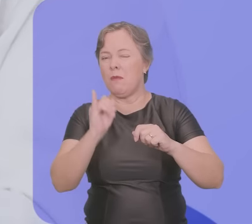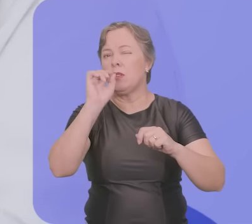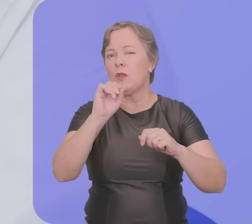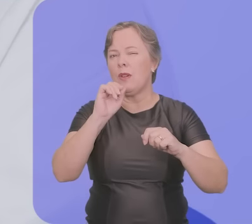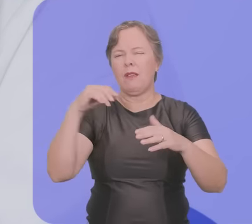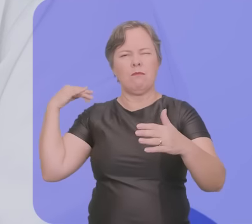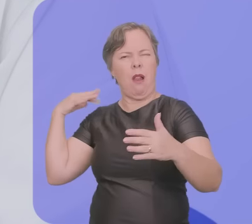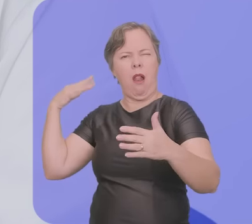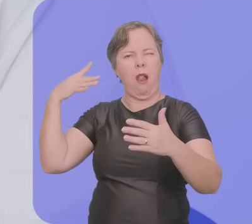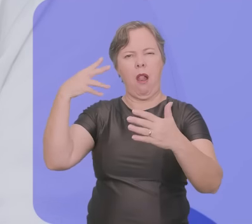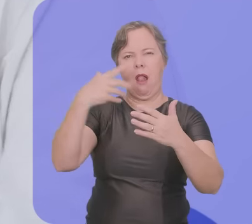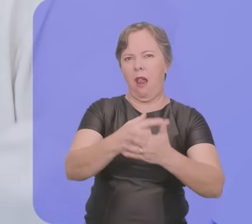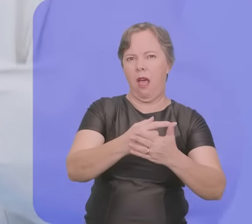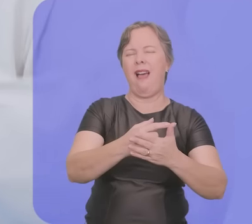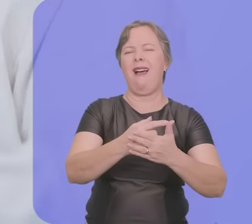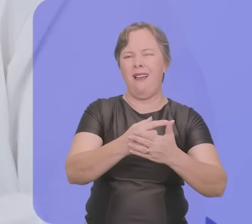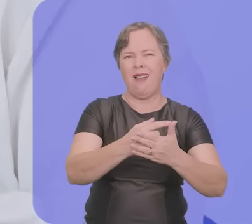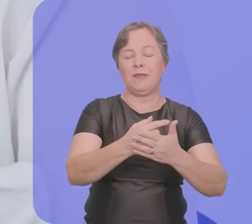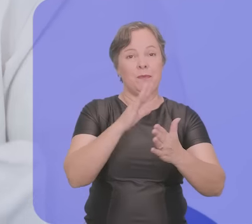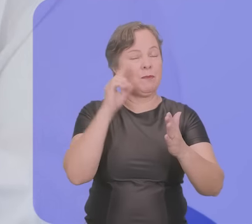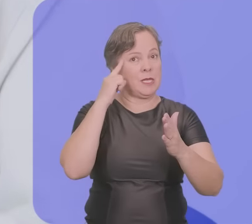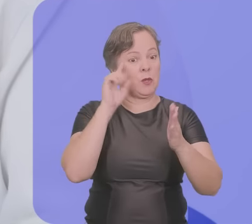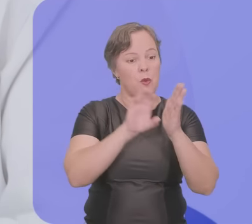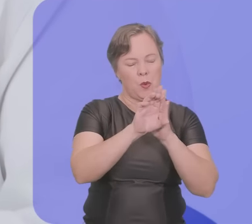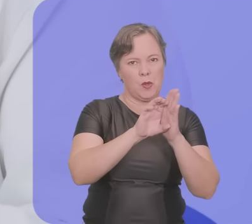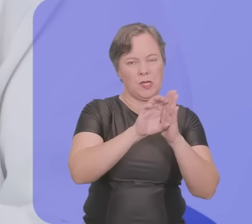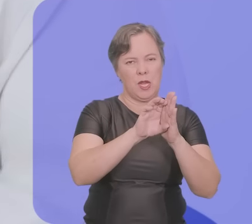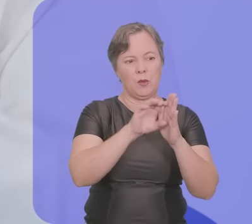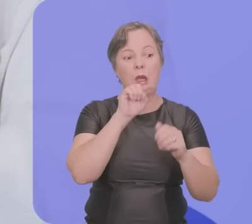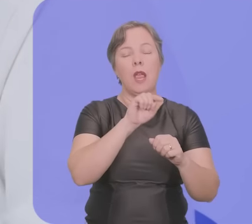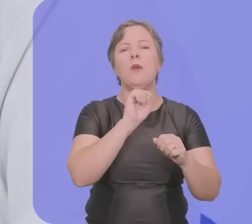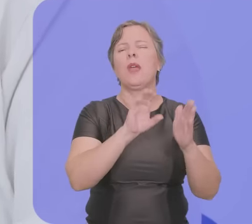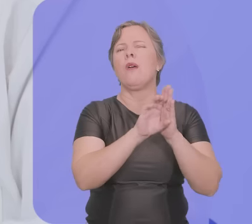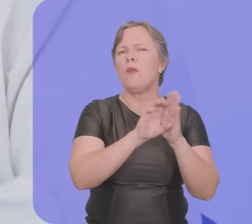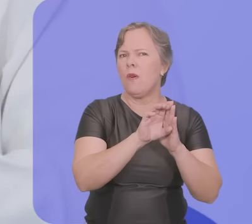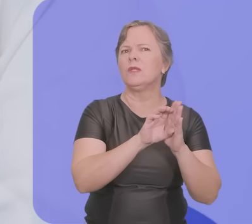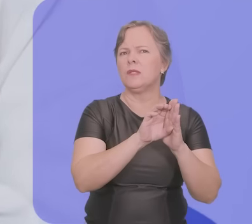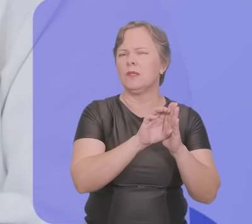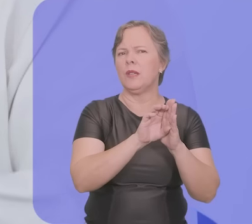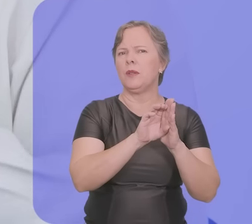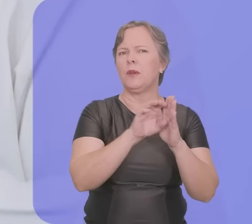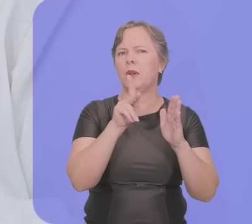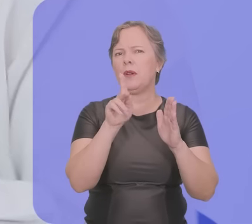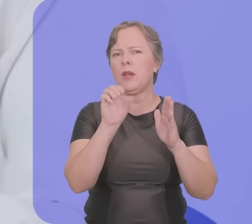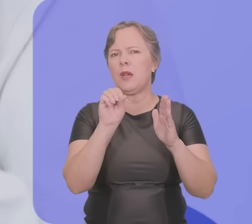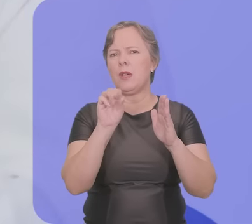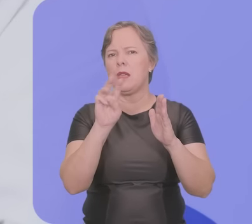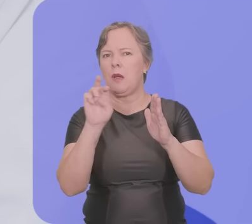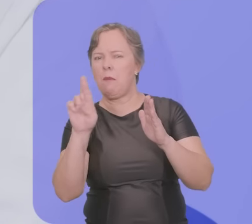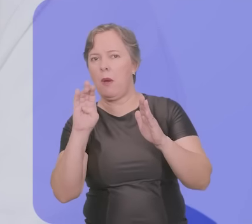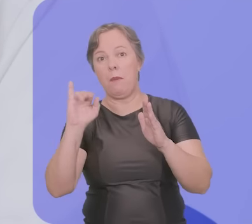aí trazendo um pouco mais do conceito, o BI em si ele é um conceito, né? A ferramenta Power BI, ela